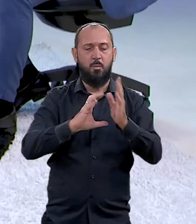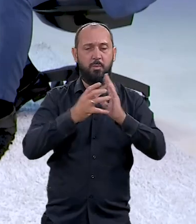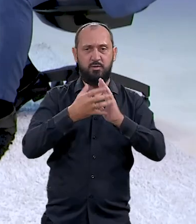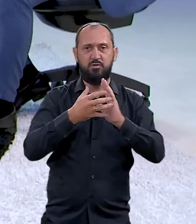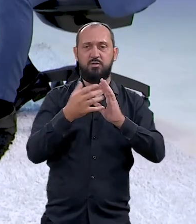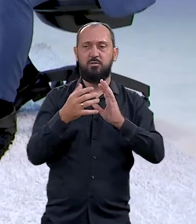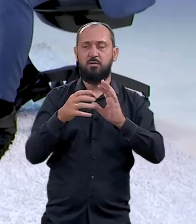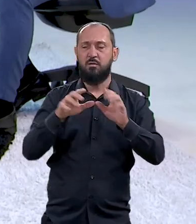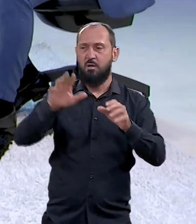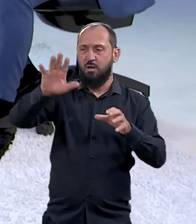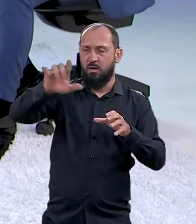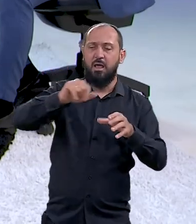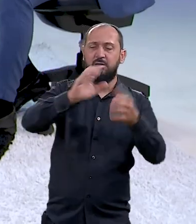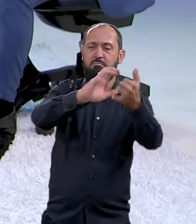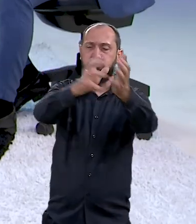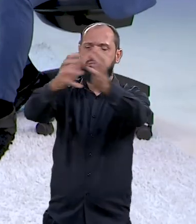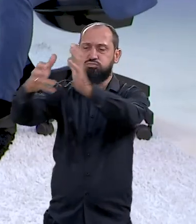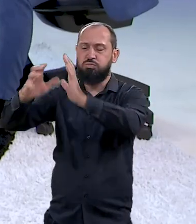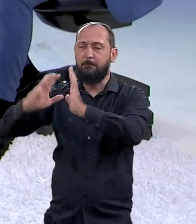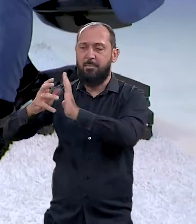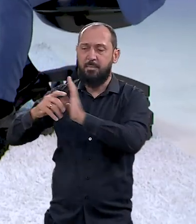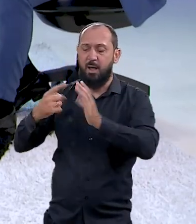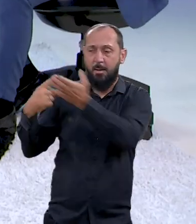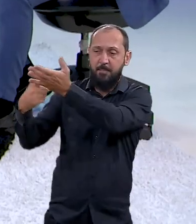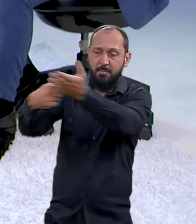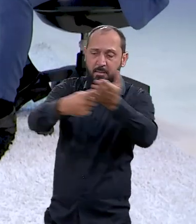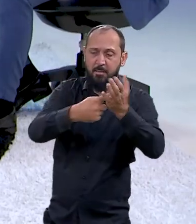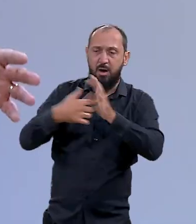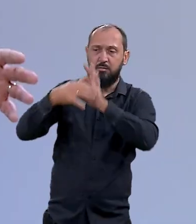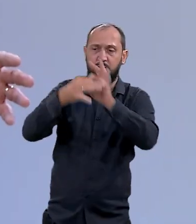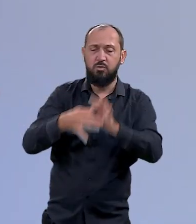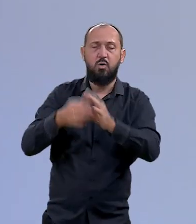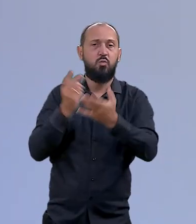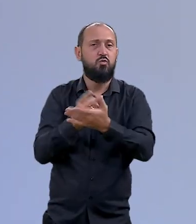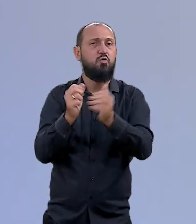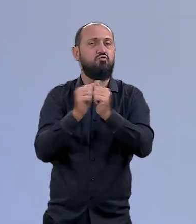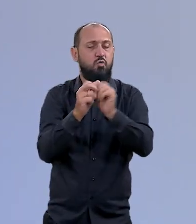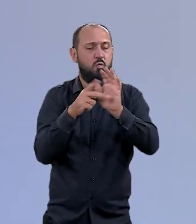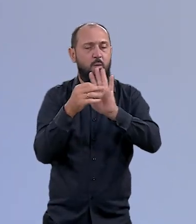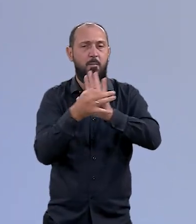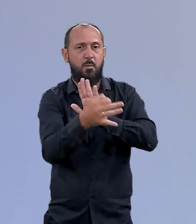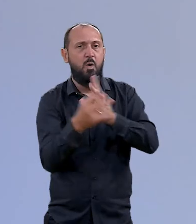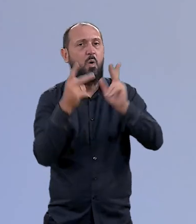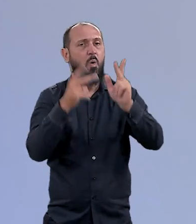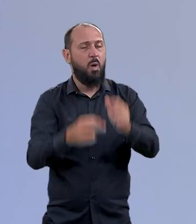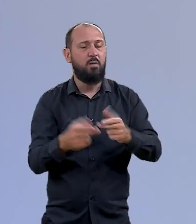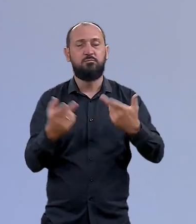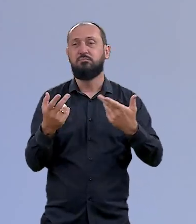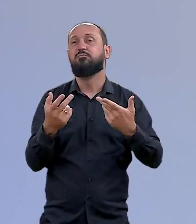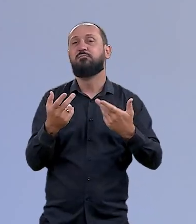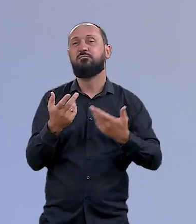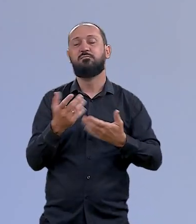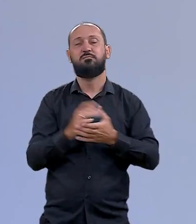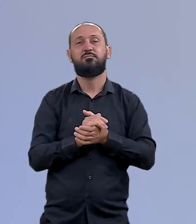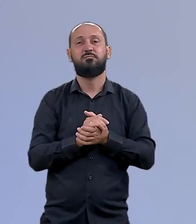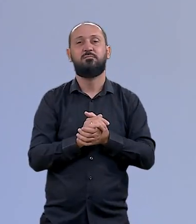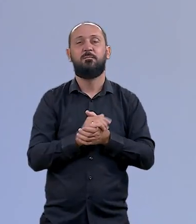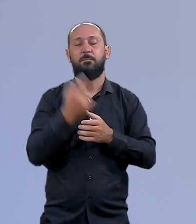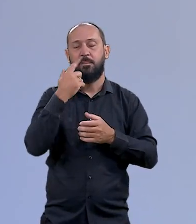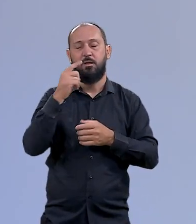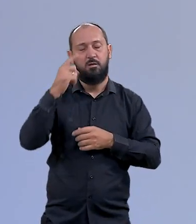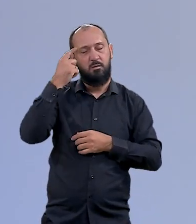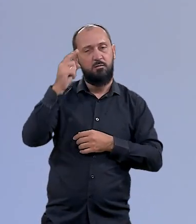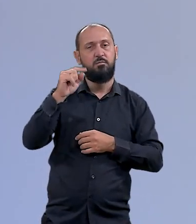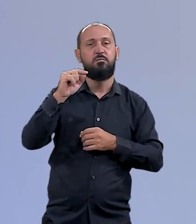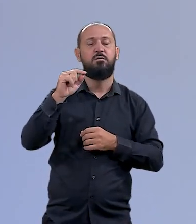eleitoral que essa federação participou. Ou seja, se foi na eleição geral passada, ela vai funcionar até pelo menos a próxima eleição geral.